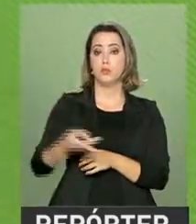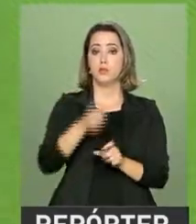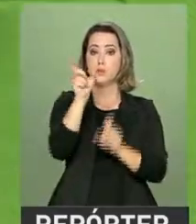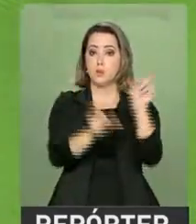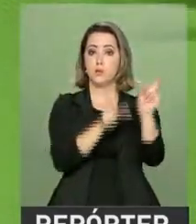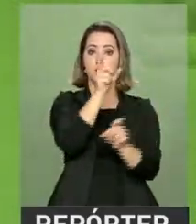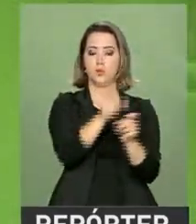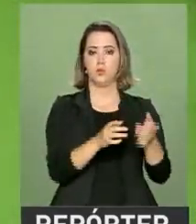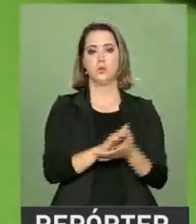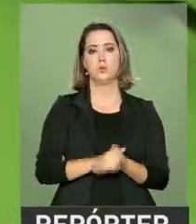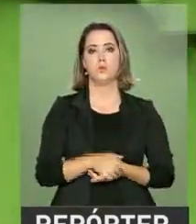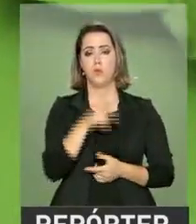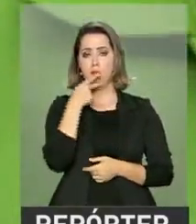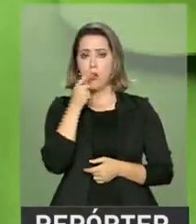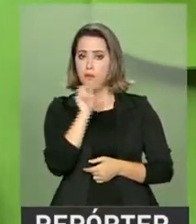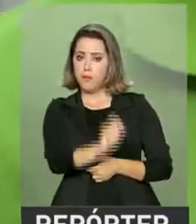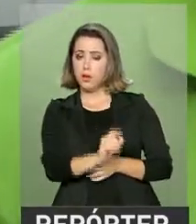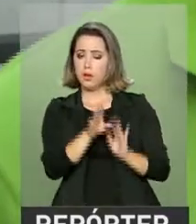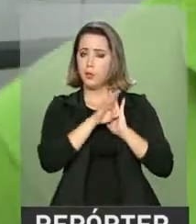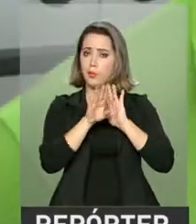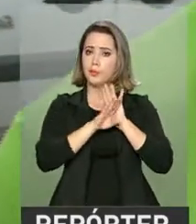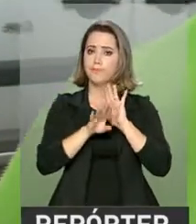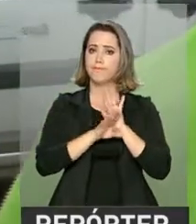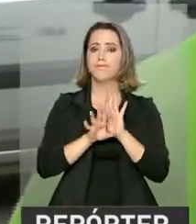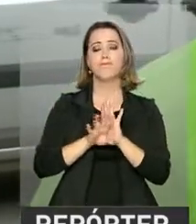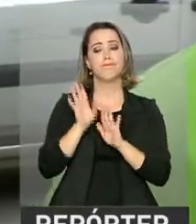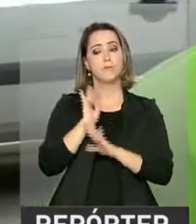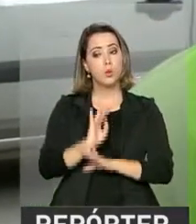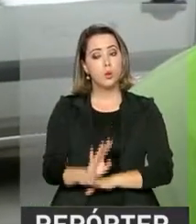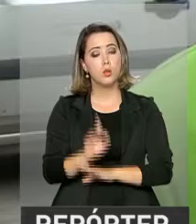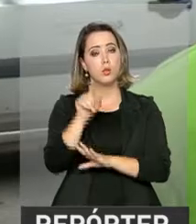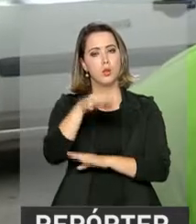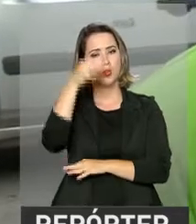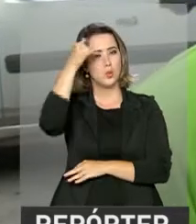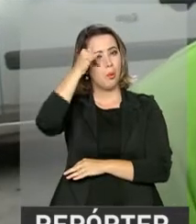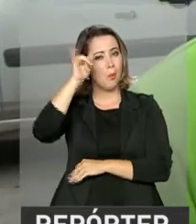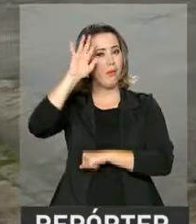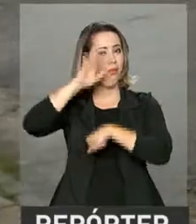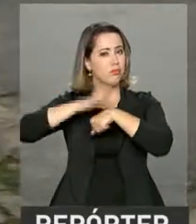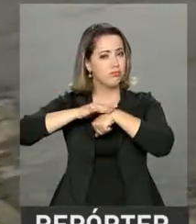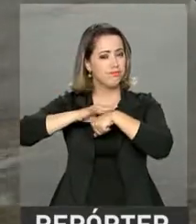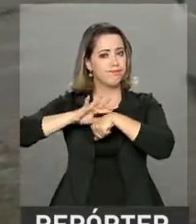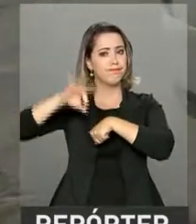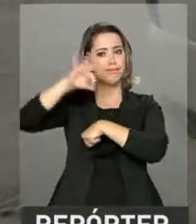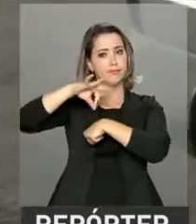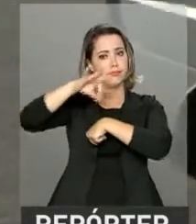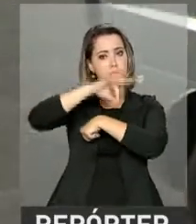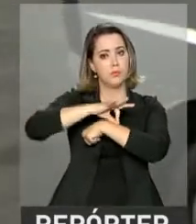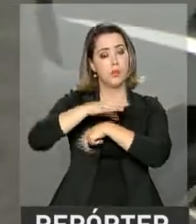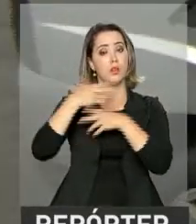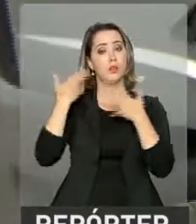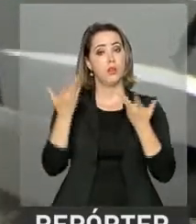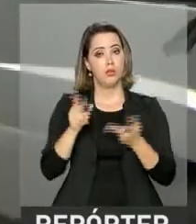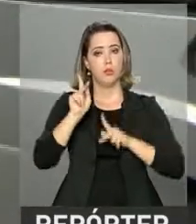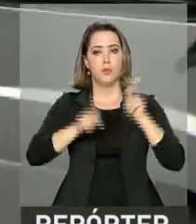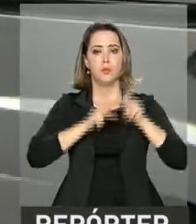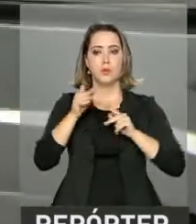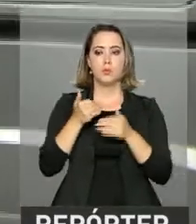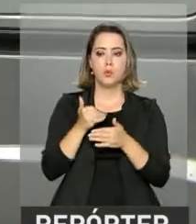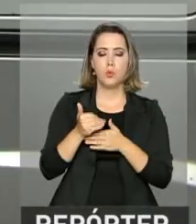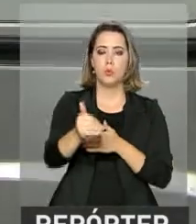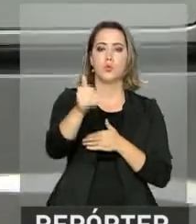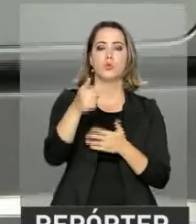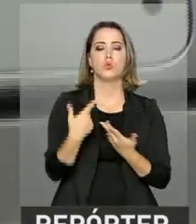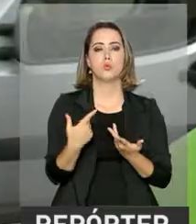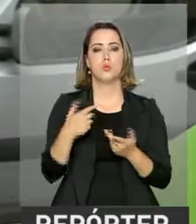O biólogo reforça que o projeto é uma medida complementar de combate ao Aedes aegypti e, por isso, a população deve continuar fazendo